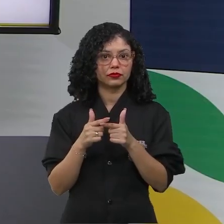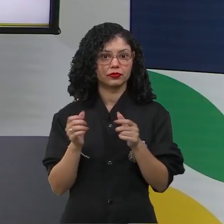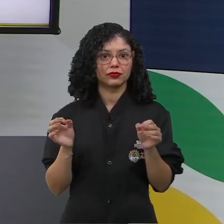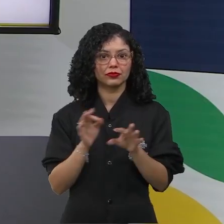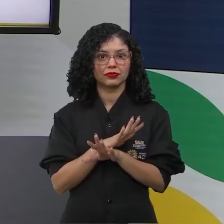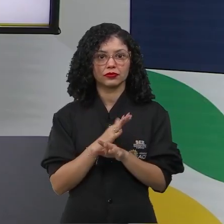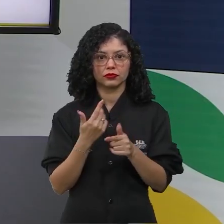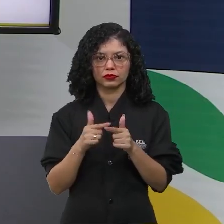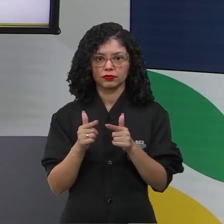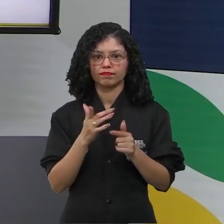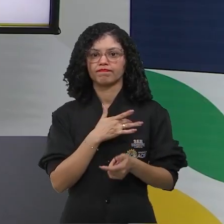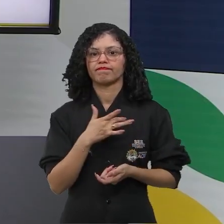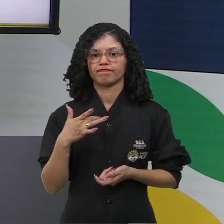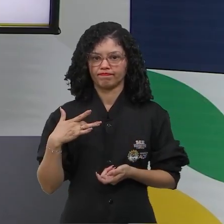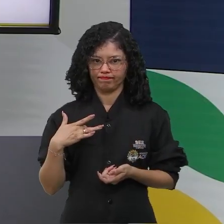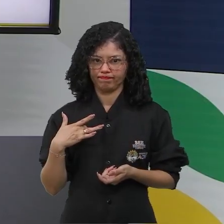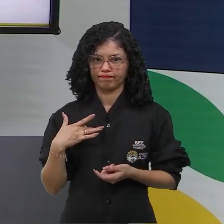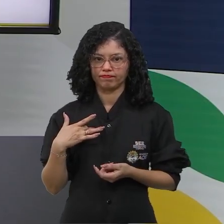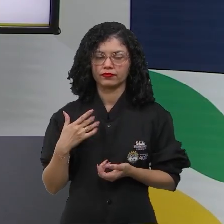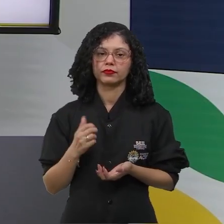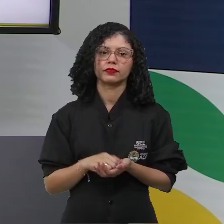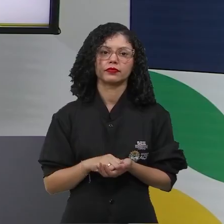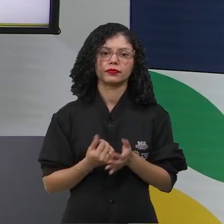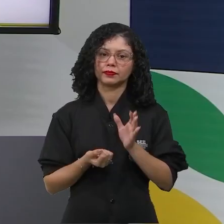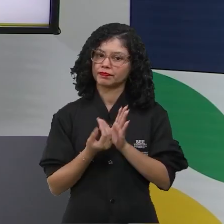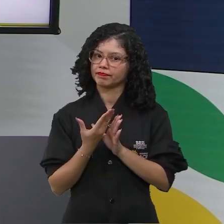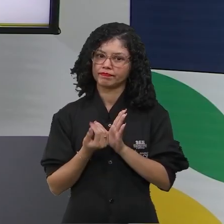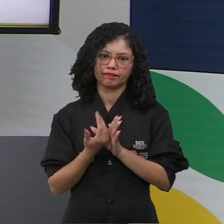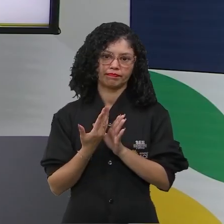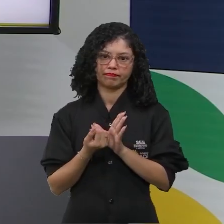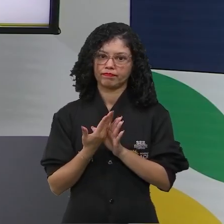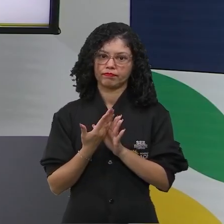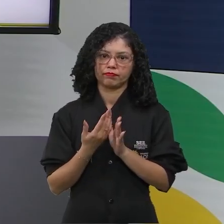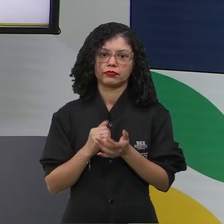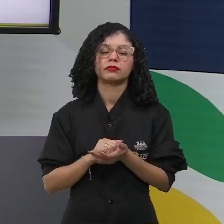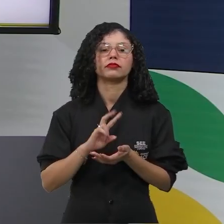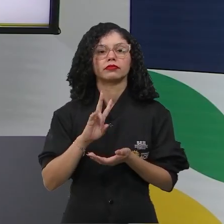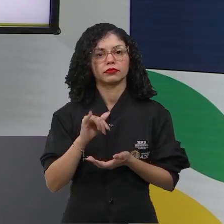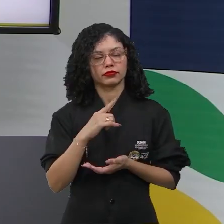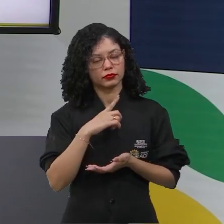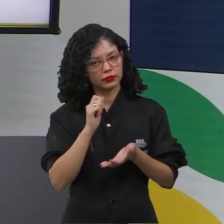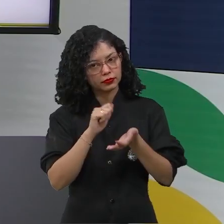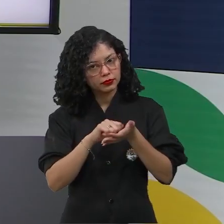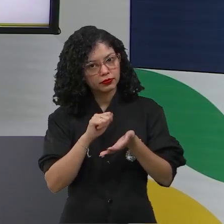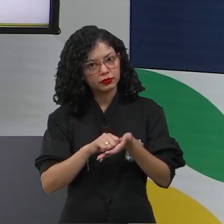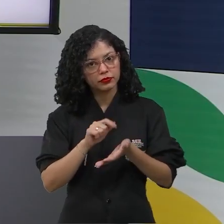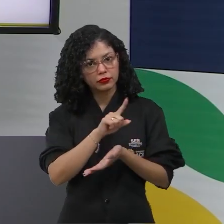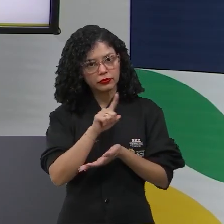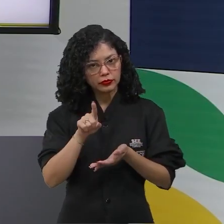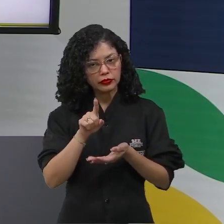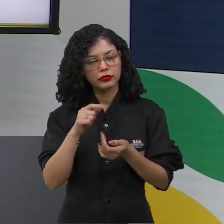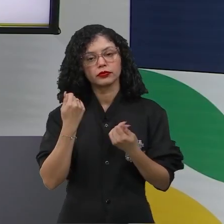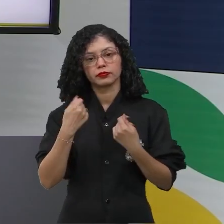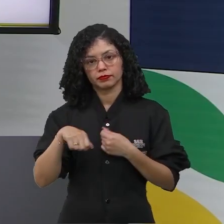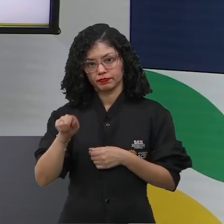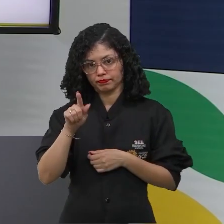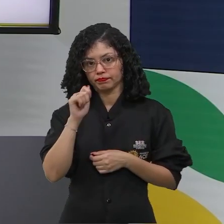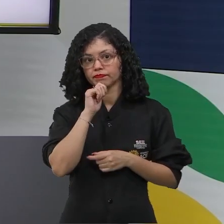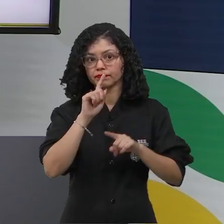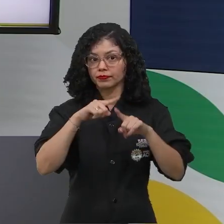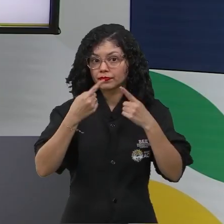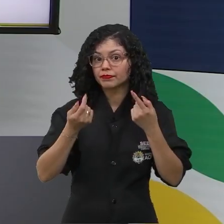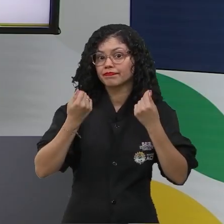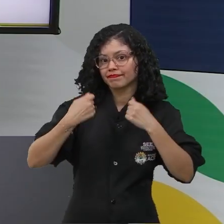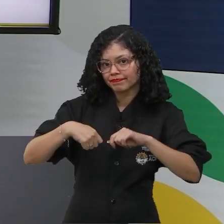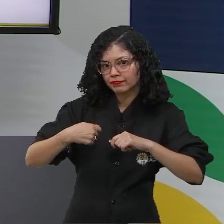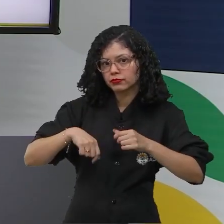acaba sendo prejudicial à saúde. Para quem não produz, vai ser prejudicial? Não necessariamente,